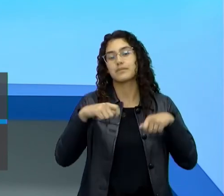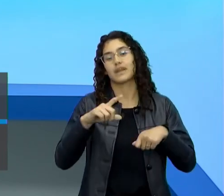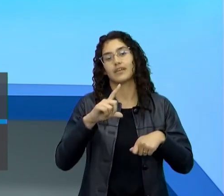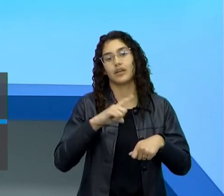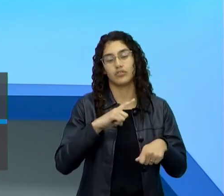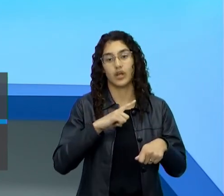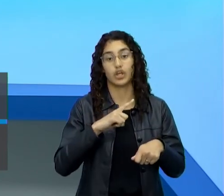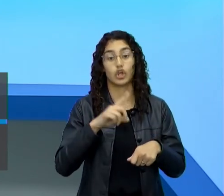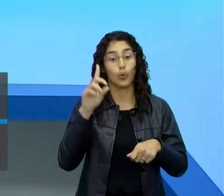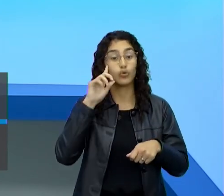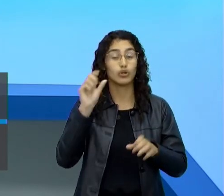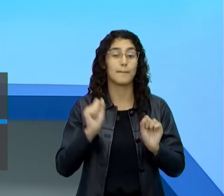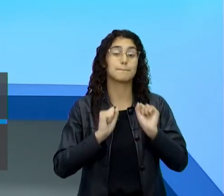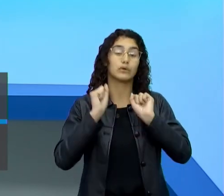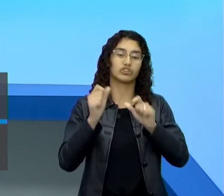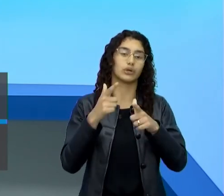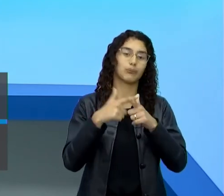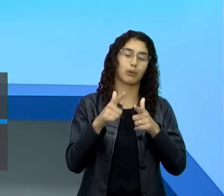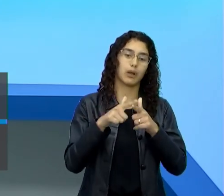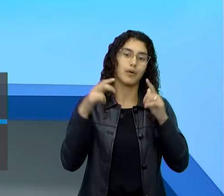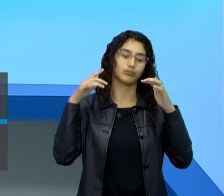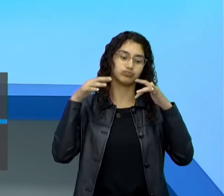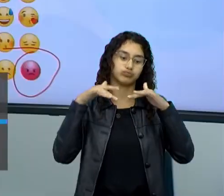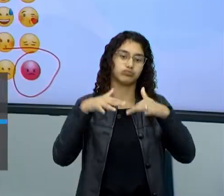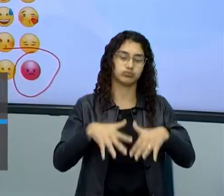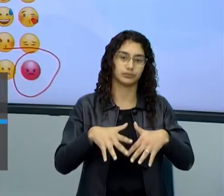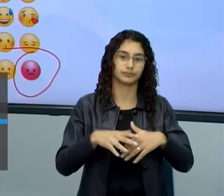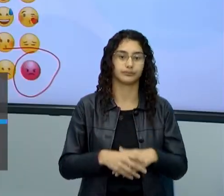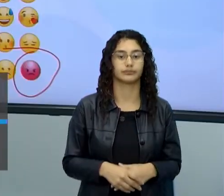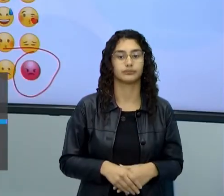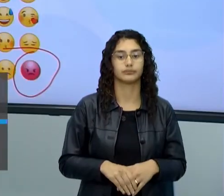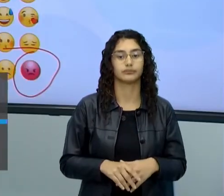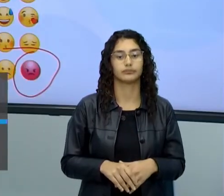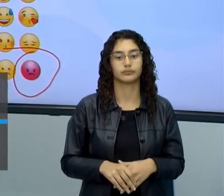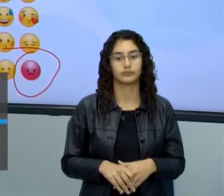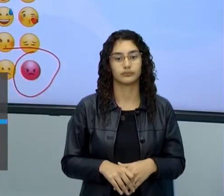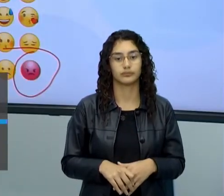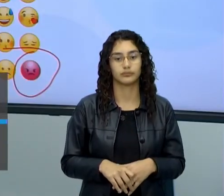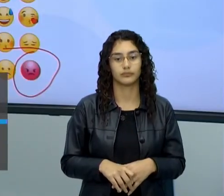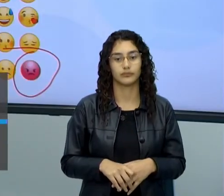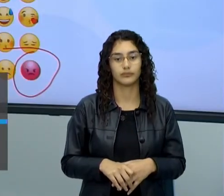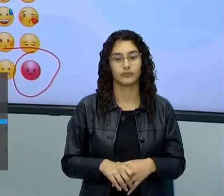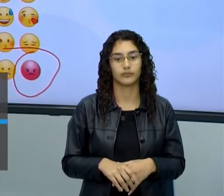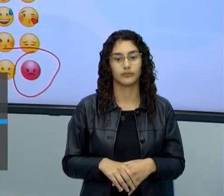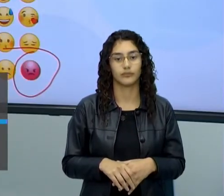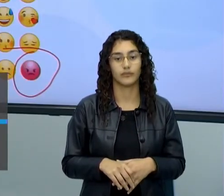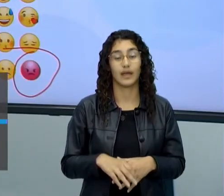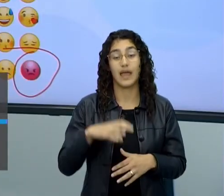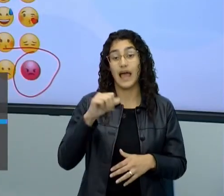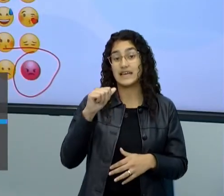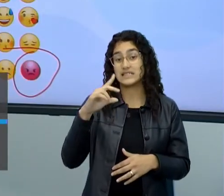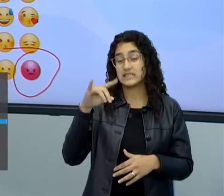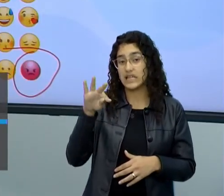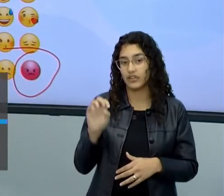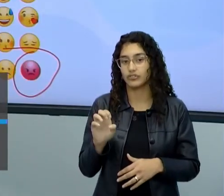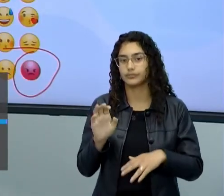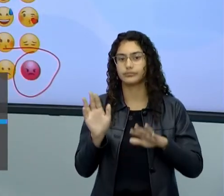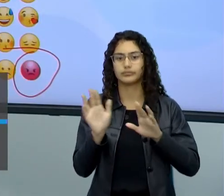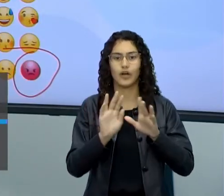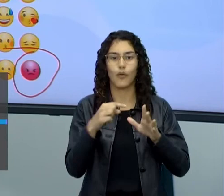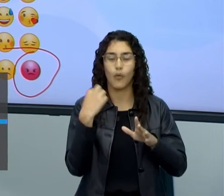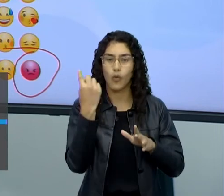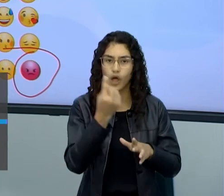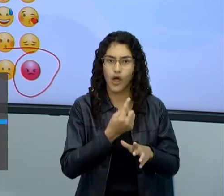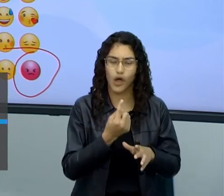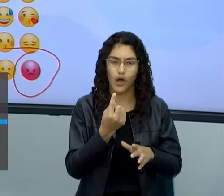de que aquilo ia ser agressivo e ia gerar uma tragédia. É, partindo do pressuposto, olha, errei, é um acidente, né? É. Não. Isso, puxa vida, quando a